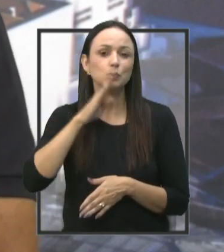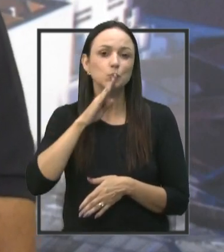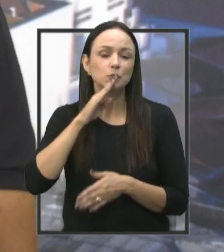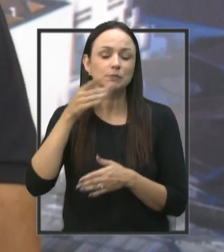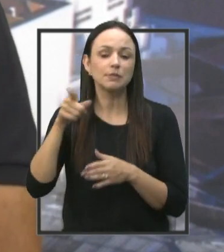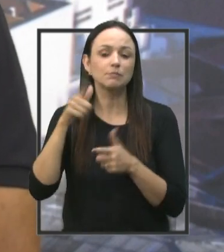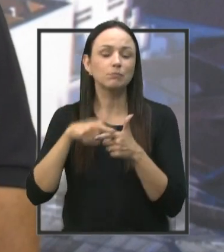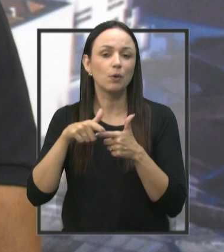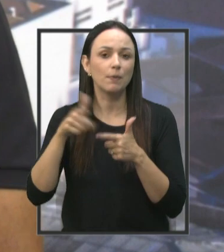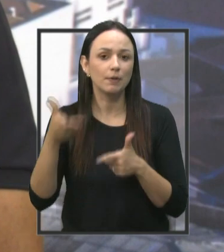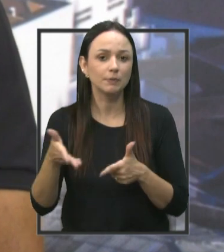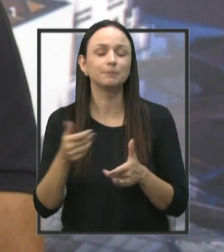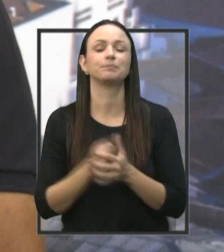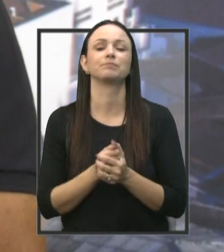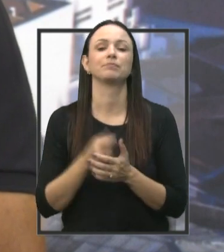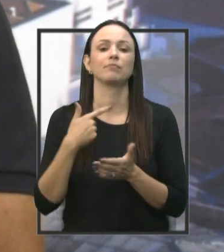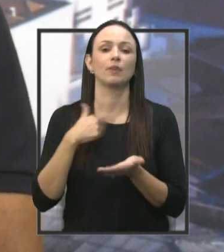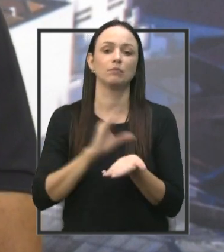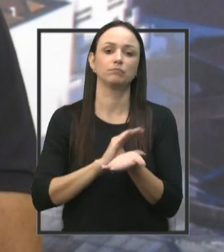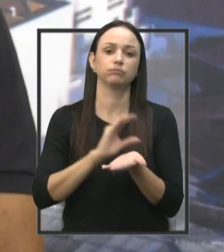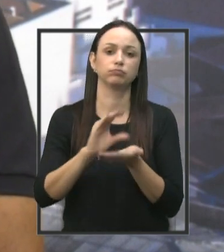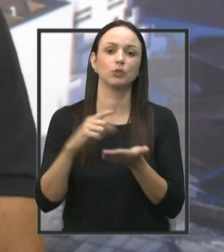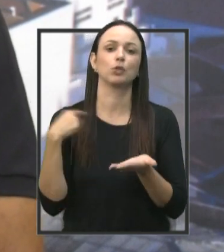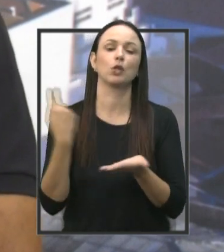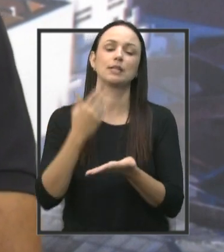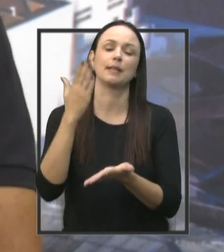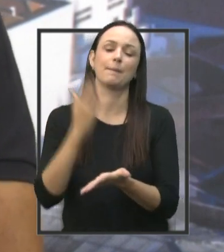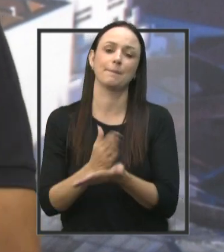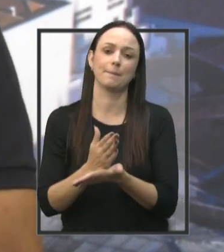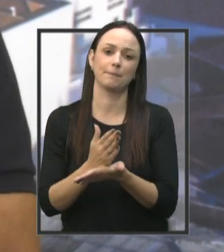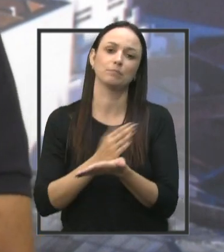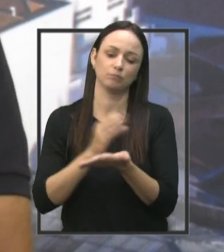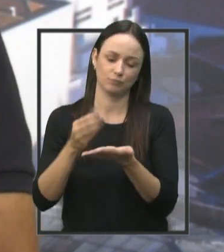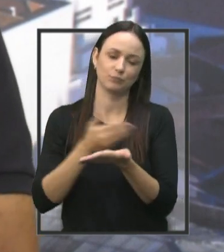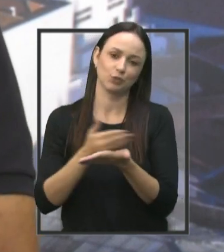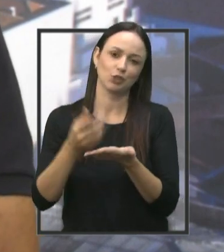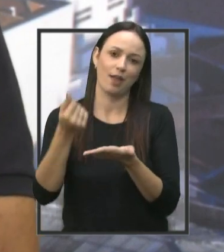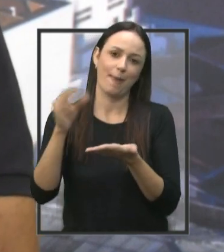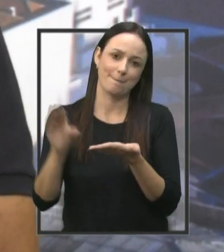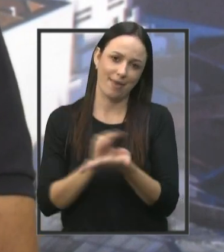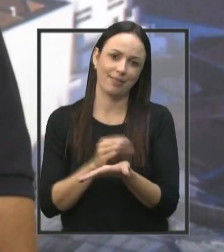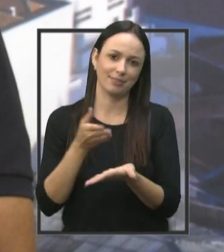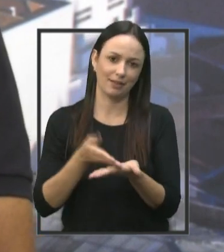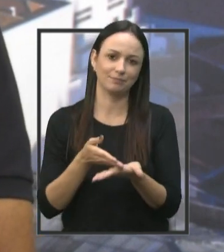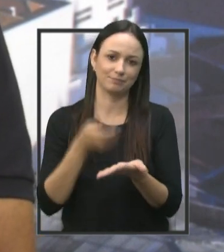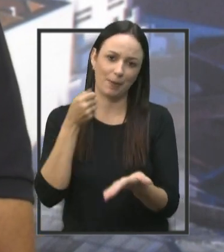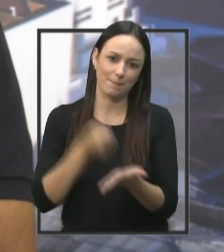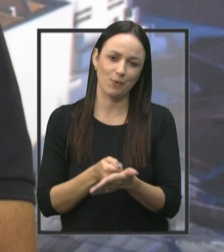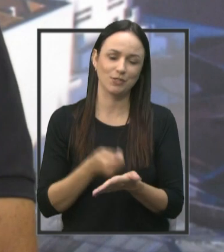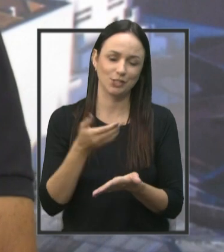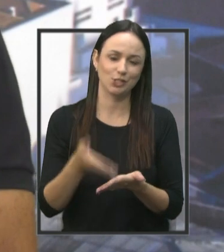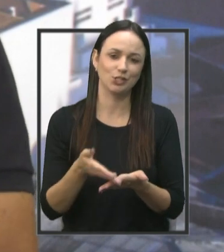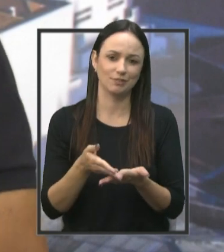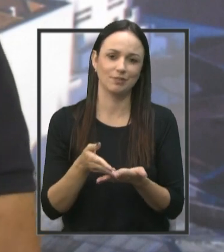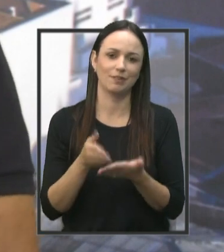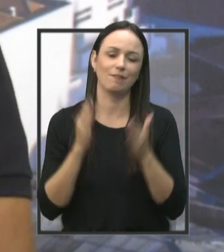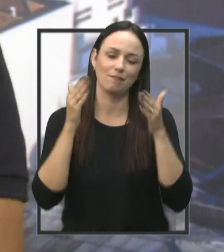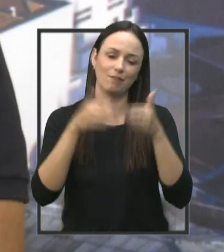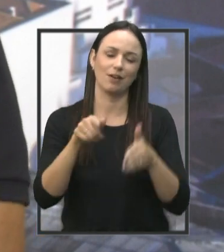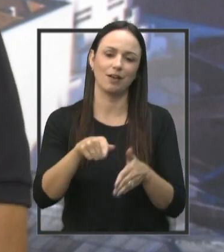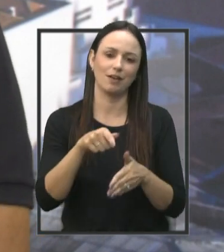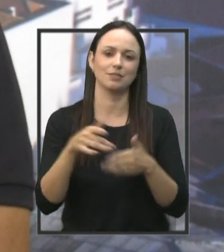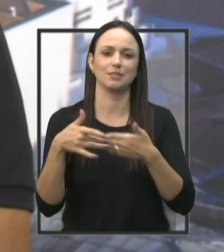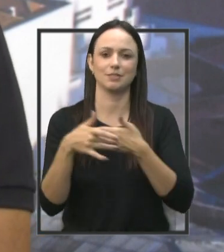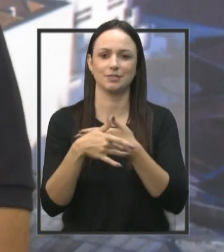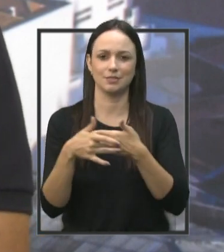de problema. Nós destinamos a nossa parte das emendas impositivas para esse tipo